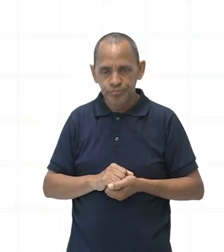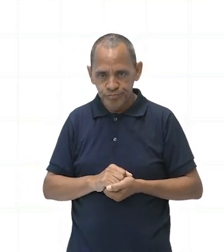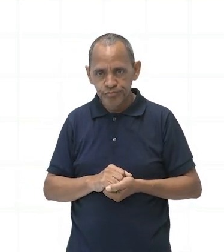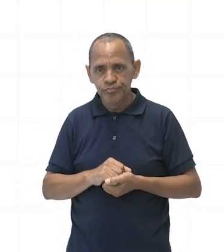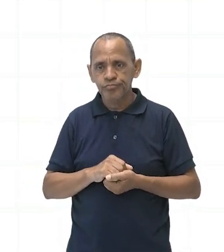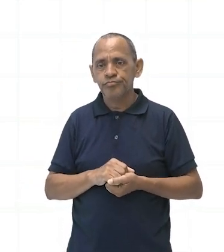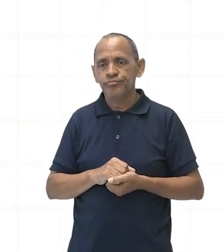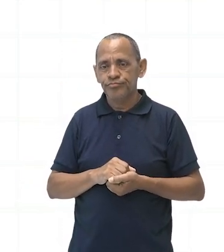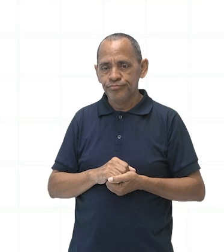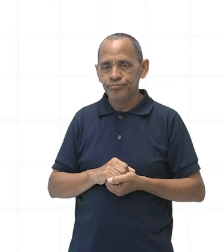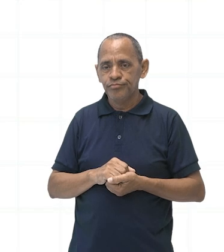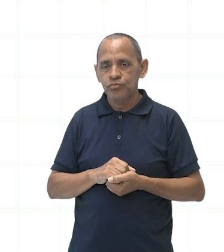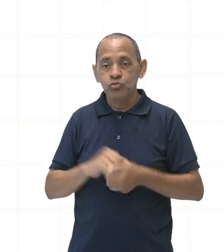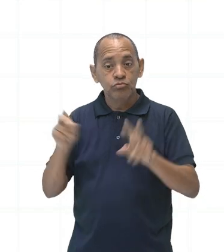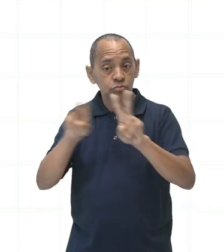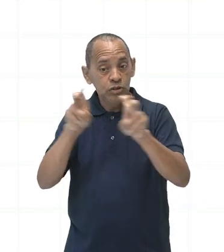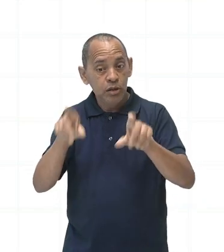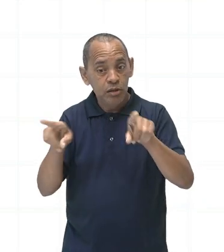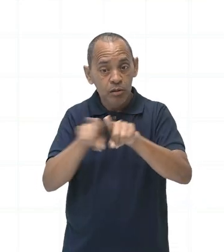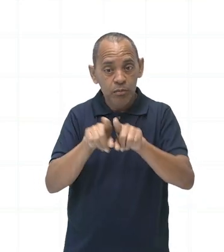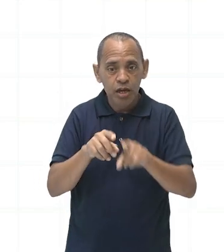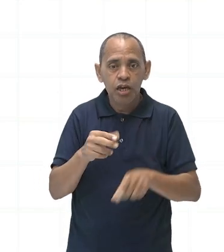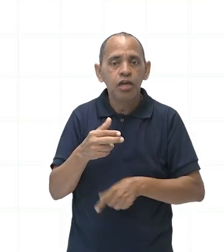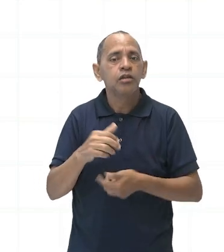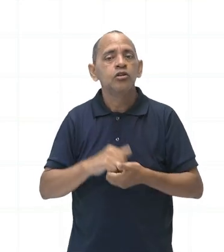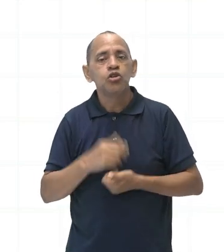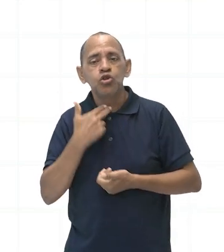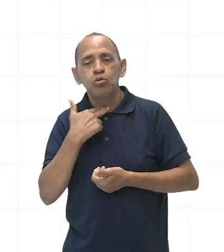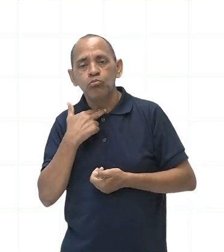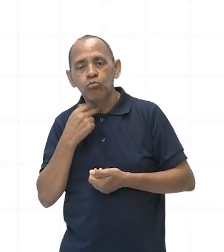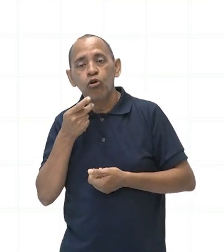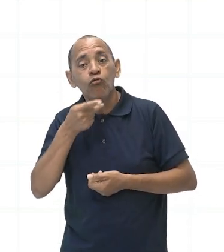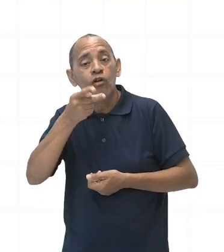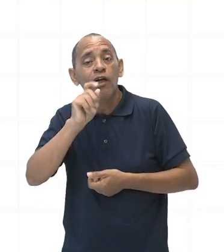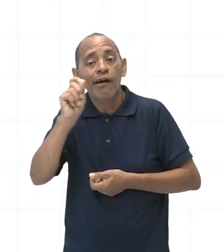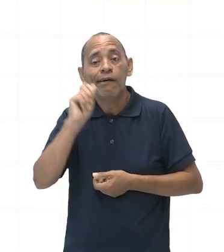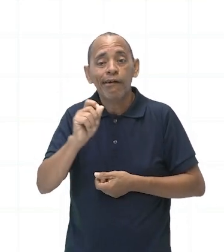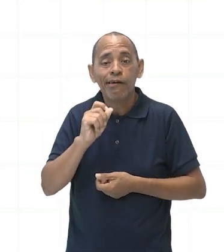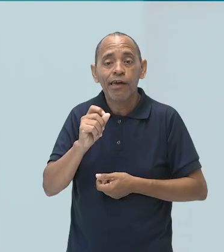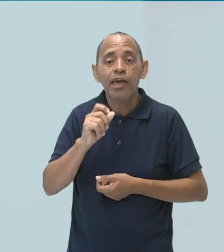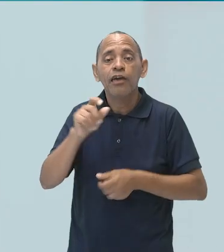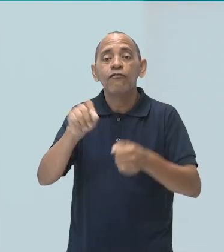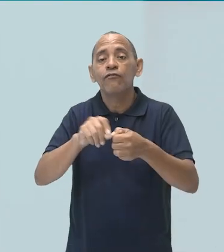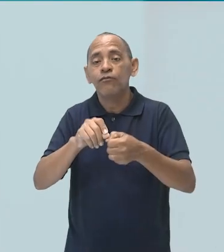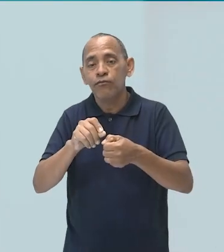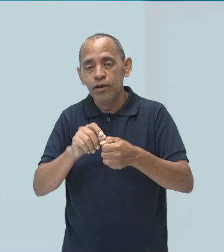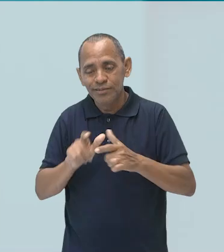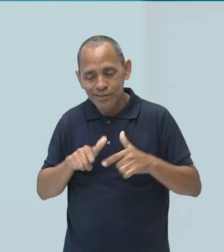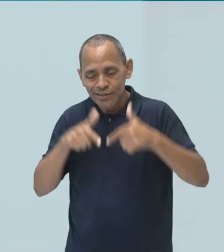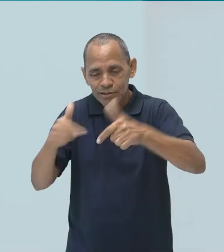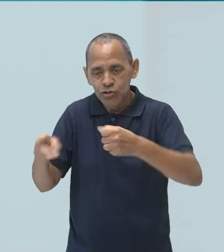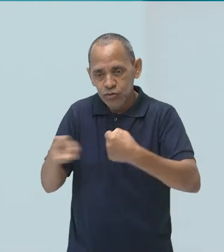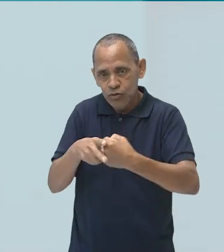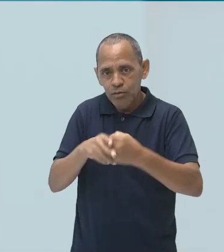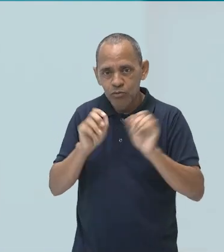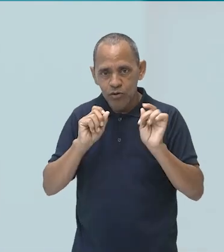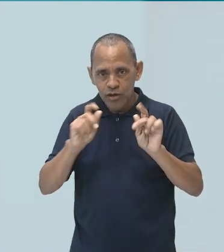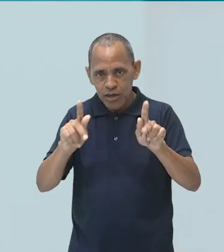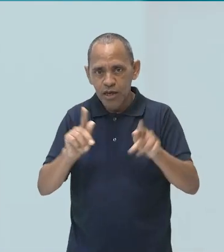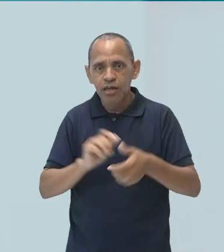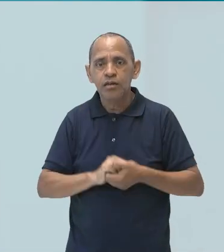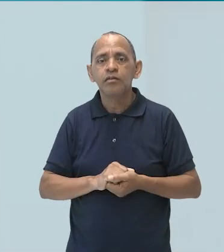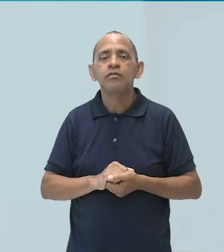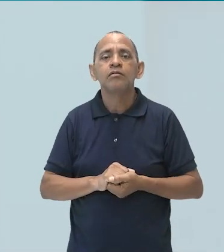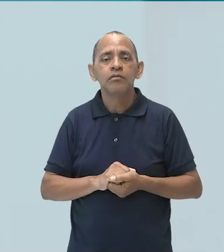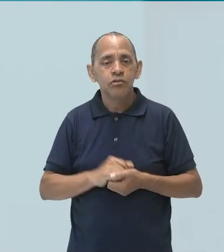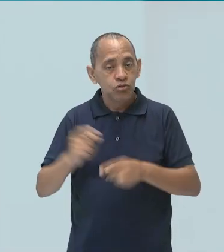indeterminado, em que não é possível dizer especificamente quem realizou a ação verbal. Ok, gente? Então,